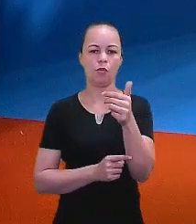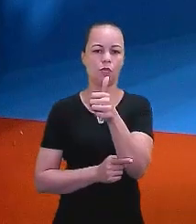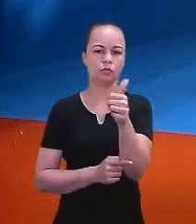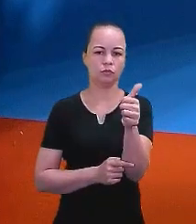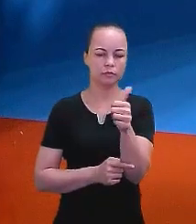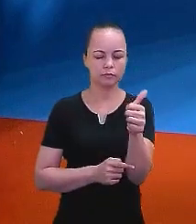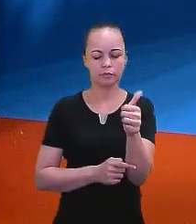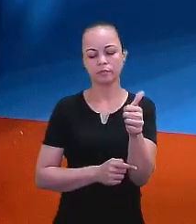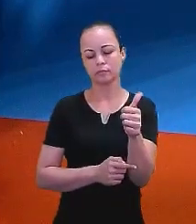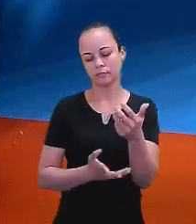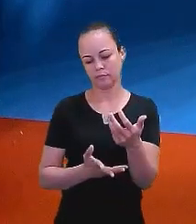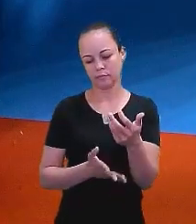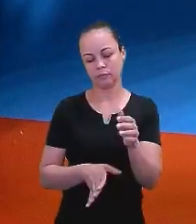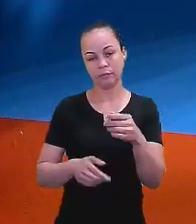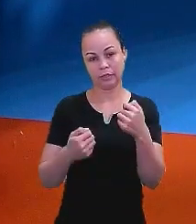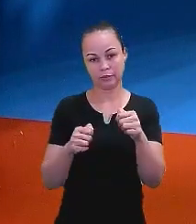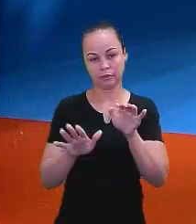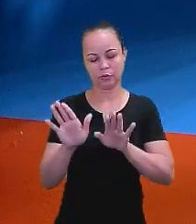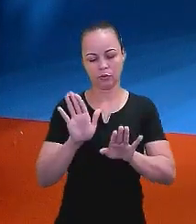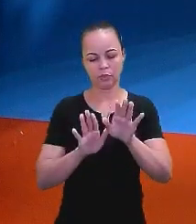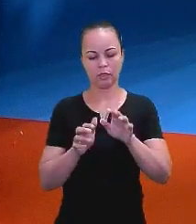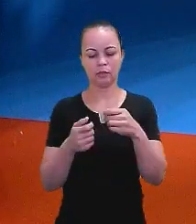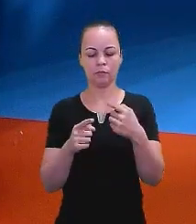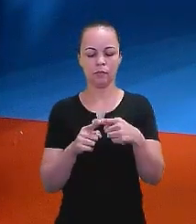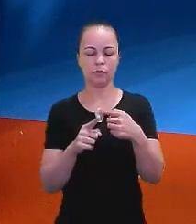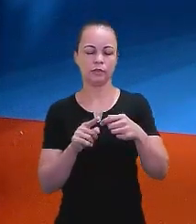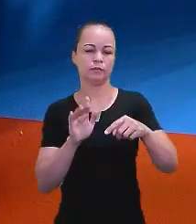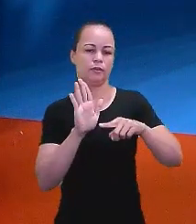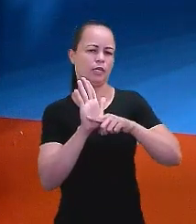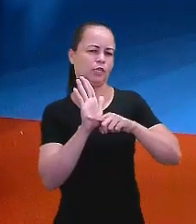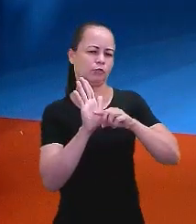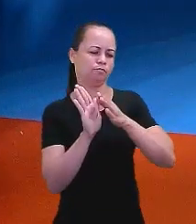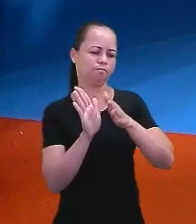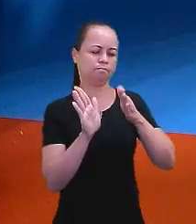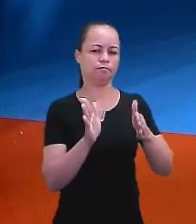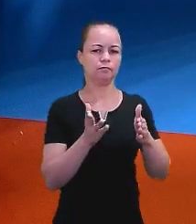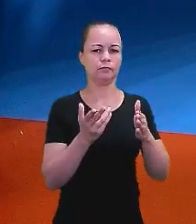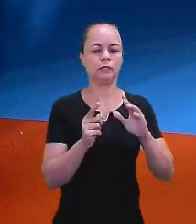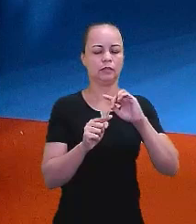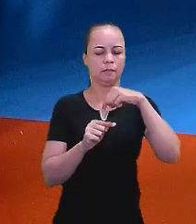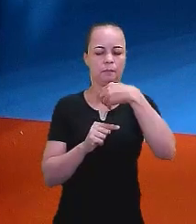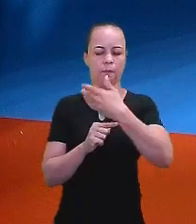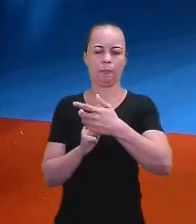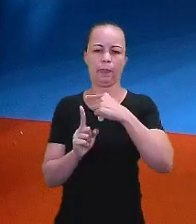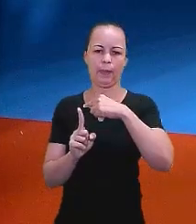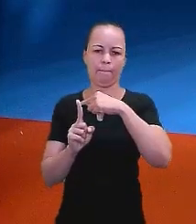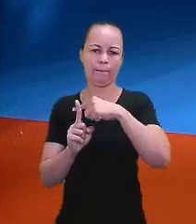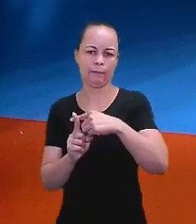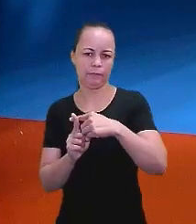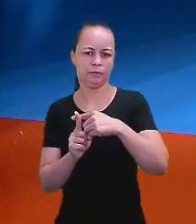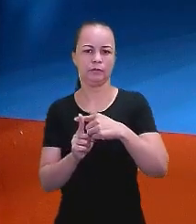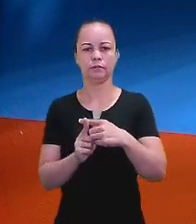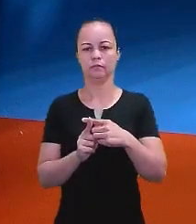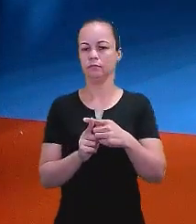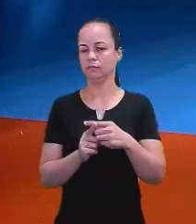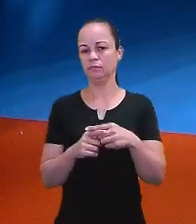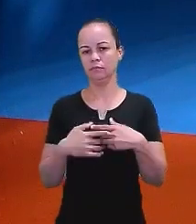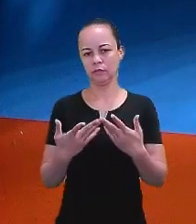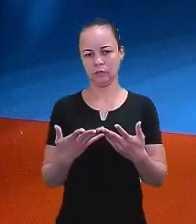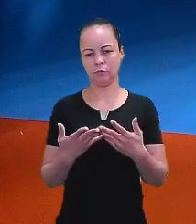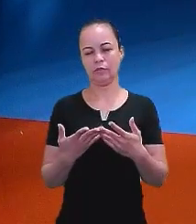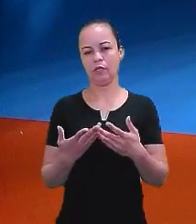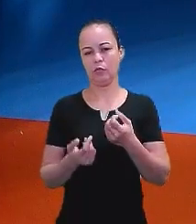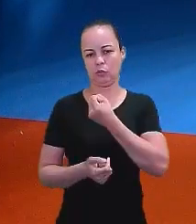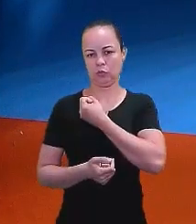cuidado, porque esse menos pode estar na frente, aí atrás pode ter um número positivo menor do que esse e o